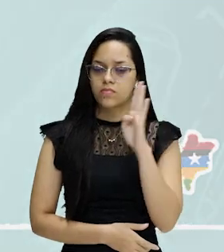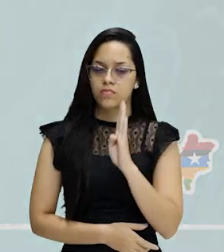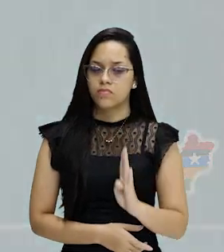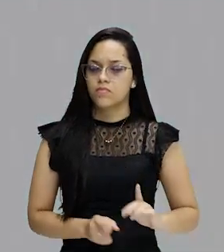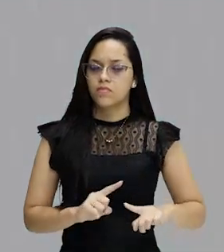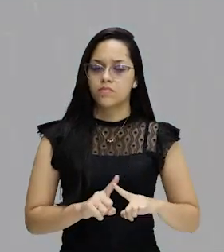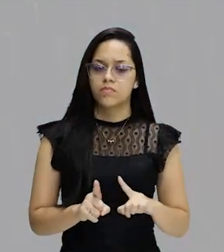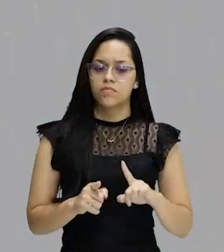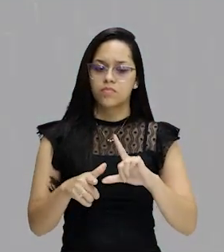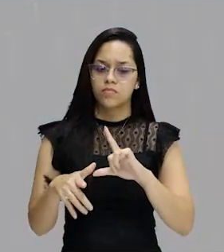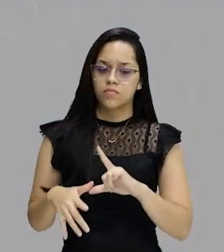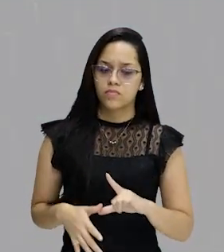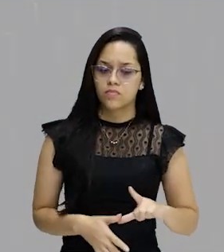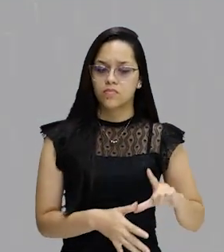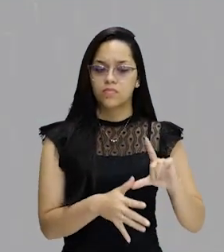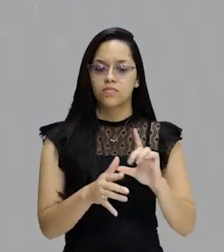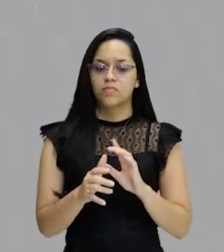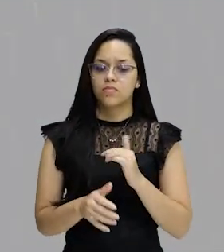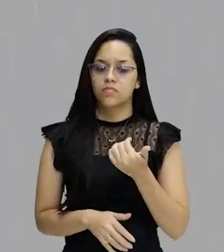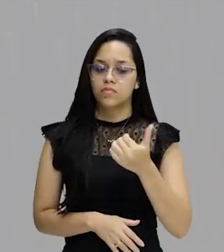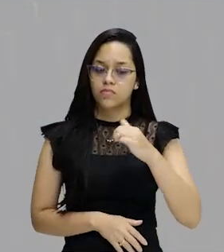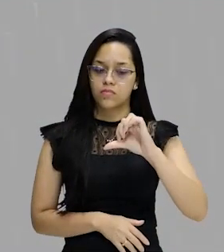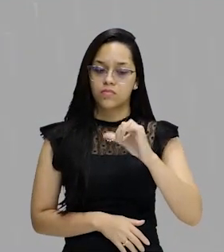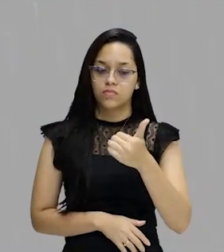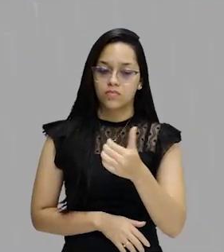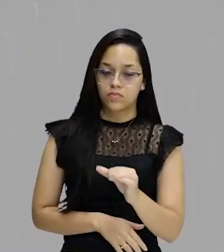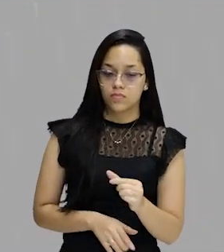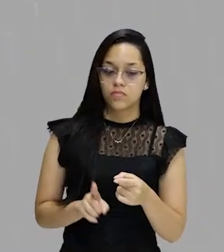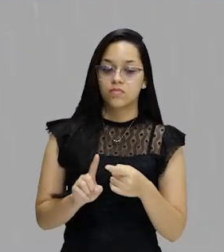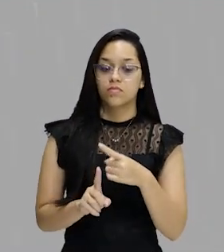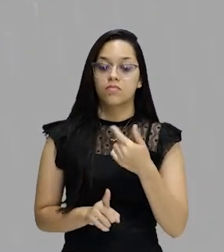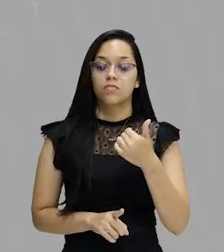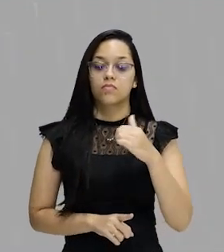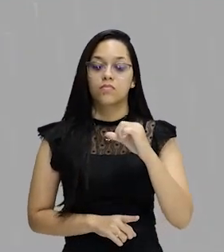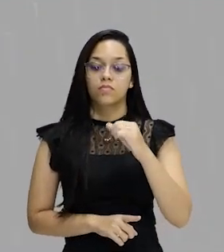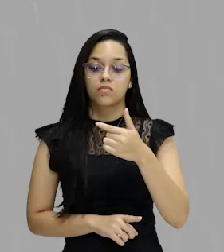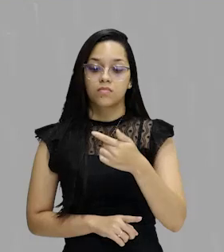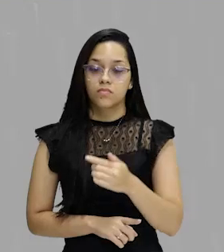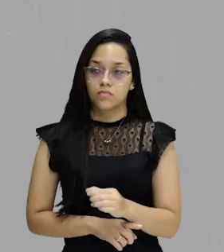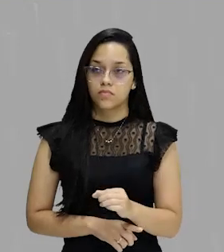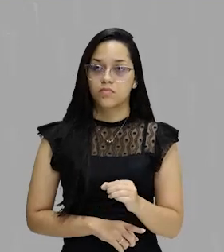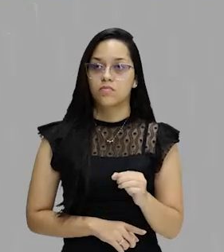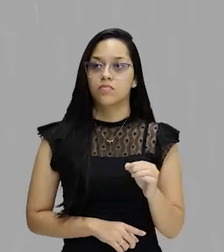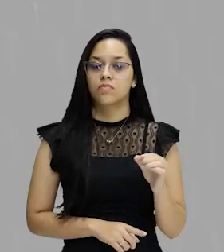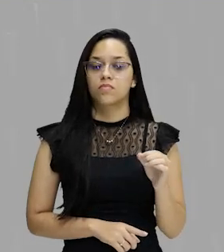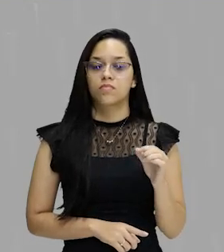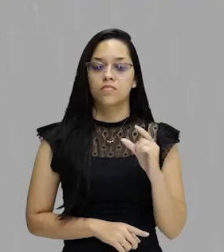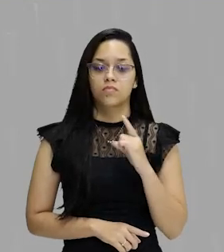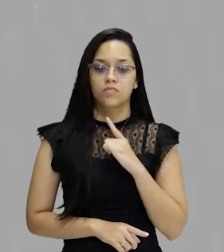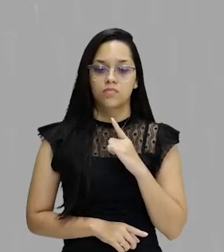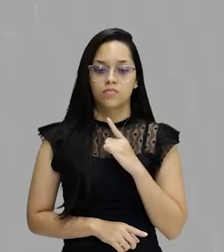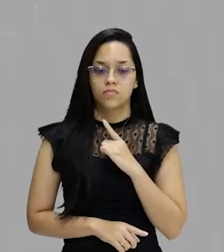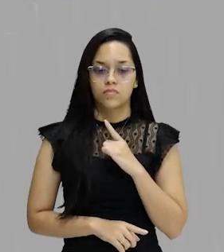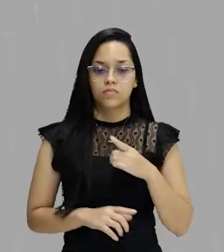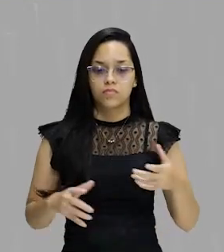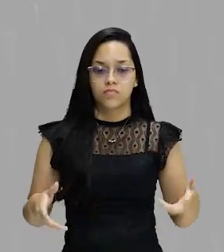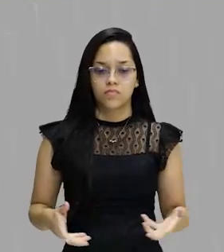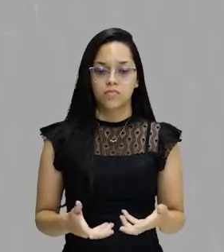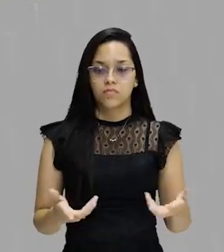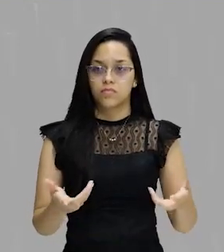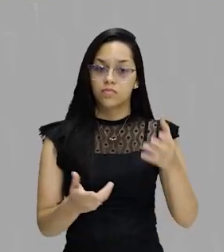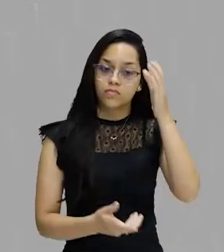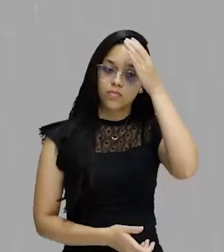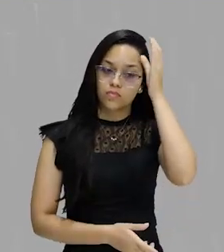diria, mas na América Latina, na década de 1960 e 70, com a temática as manifestações culturais